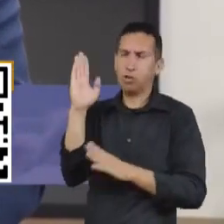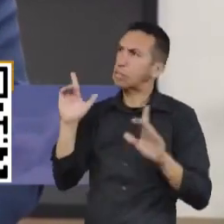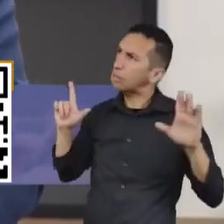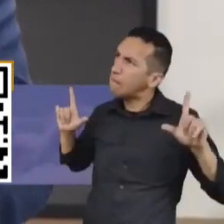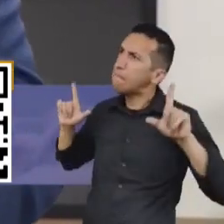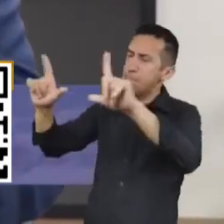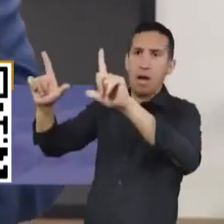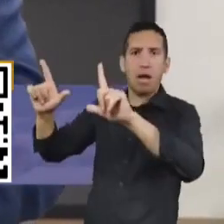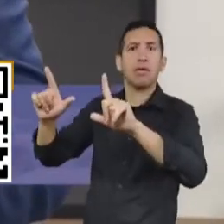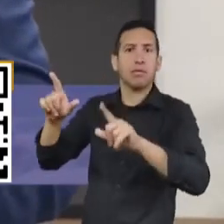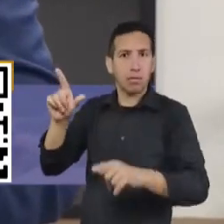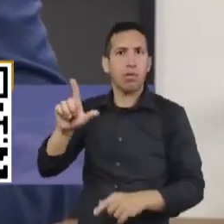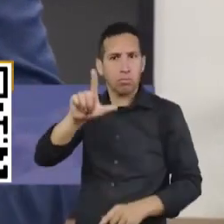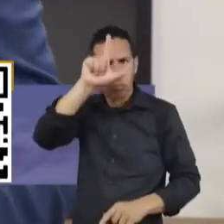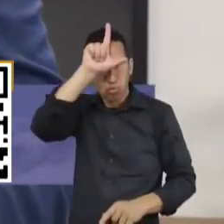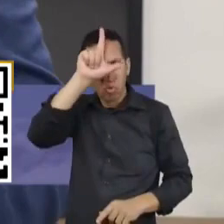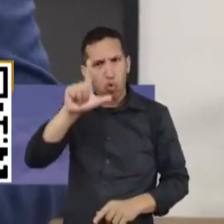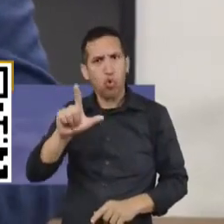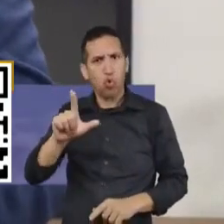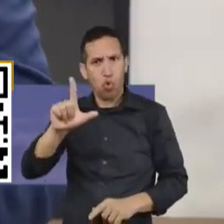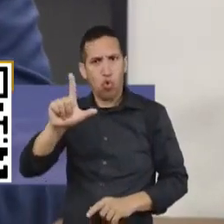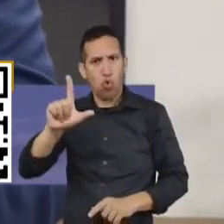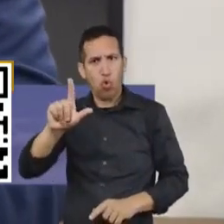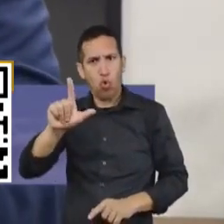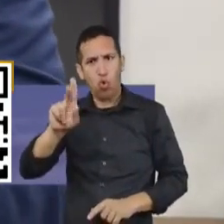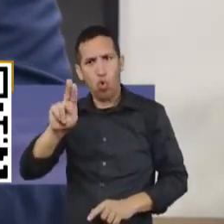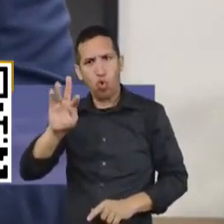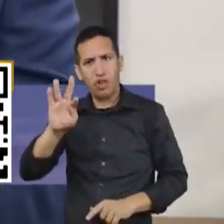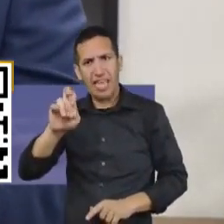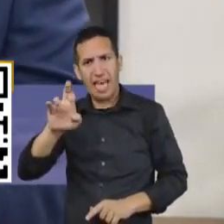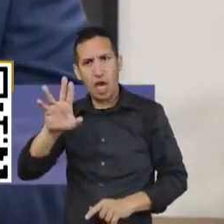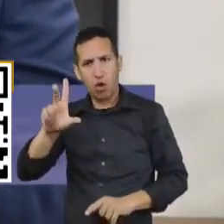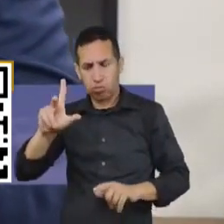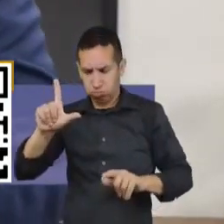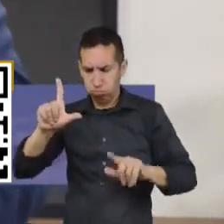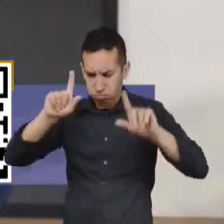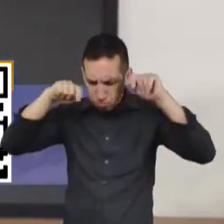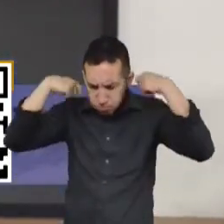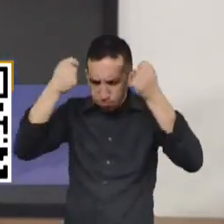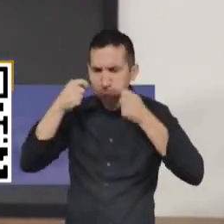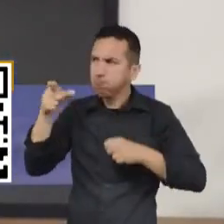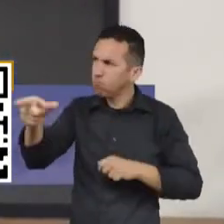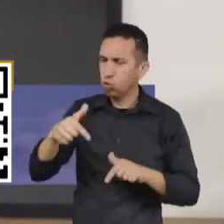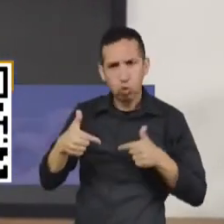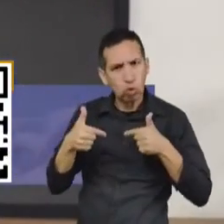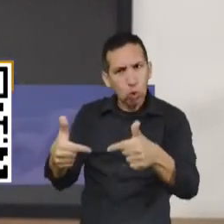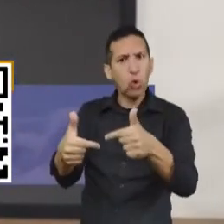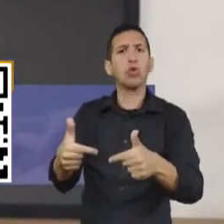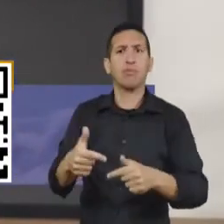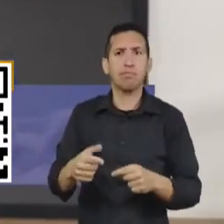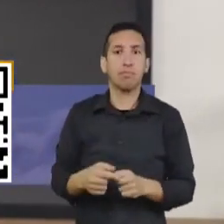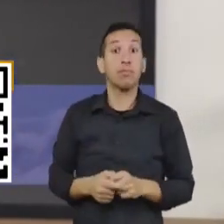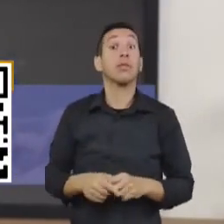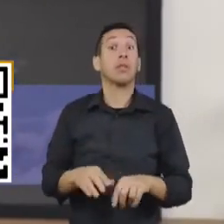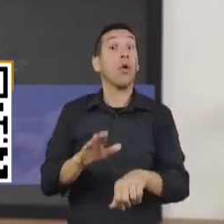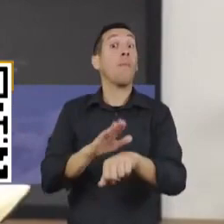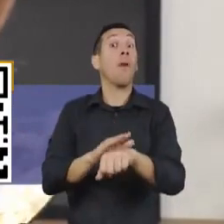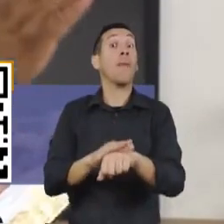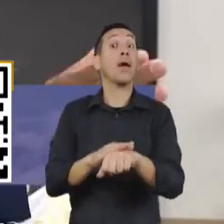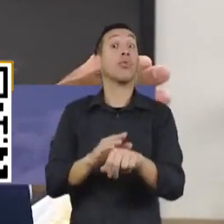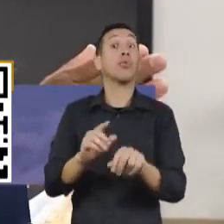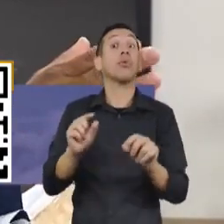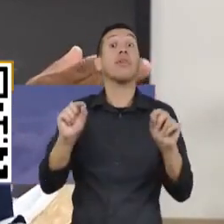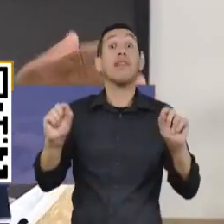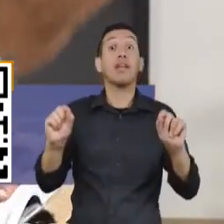entre eles Martinho Lutero que foi uma figura muito importante e aí começa esse grande movimento da